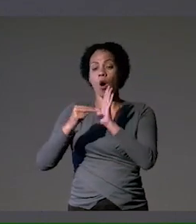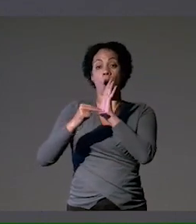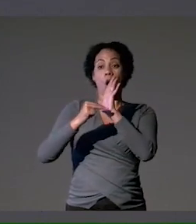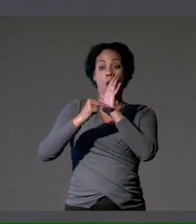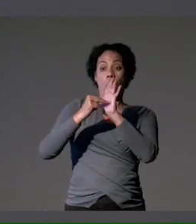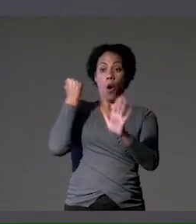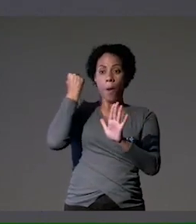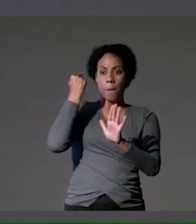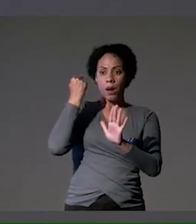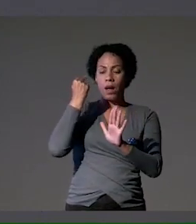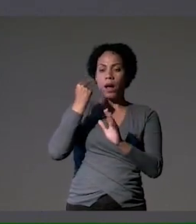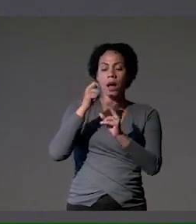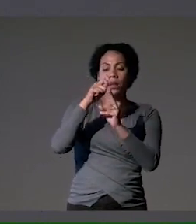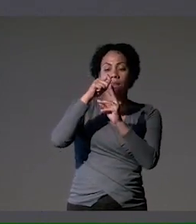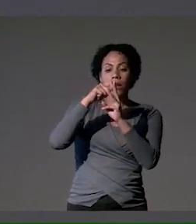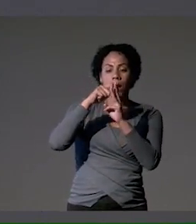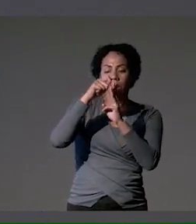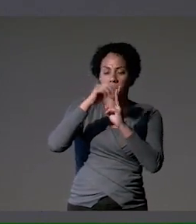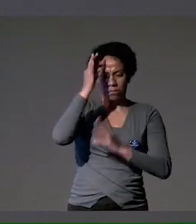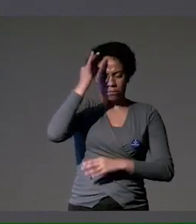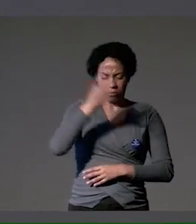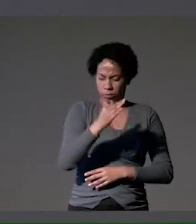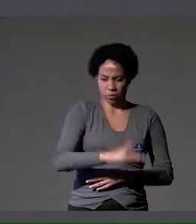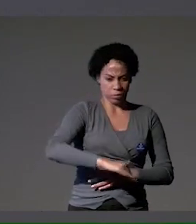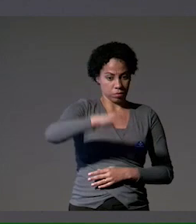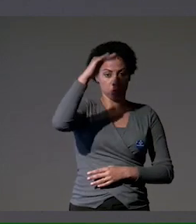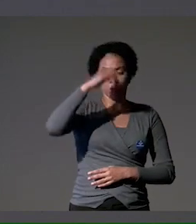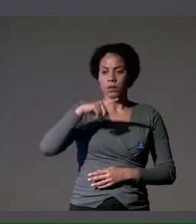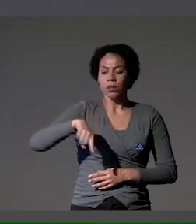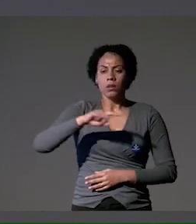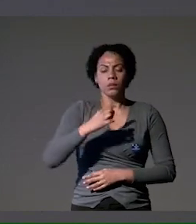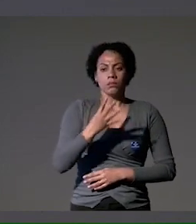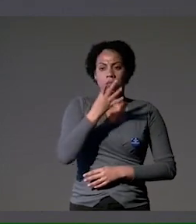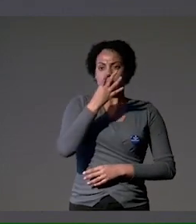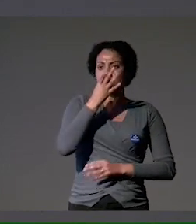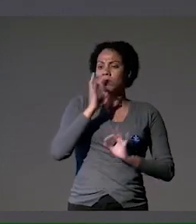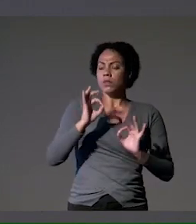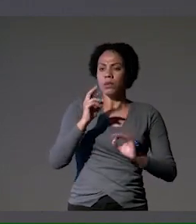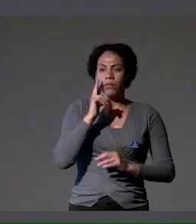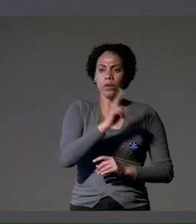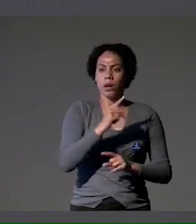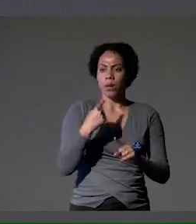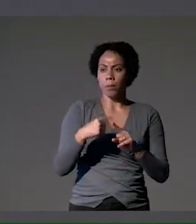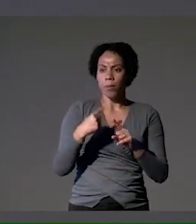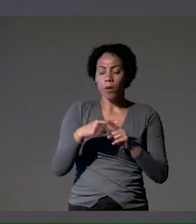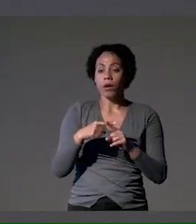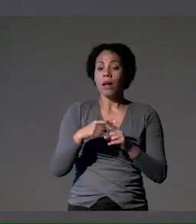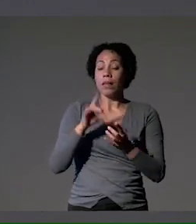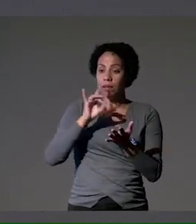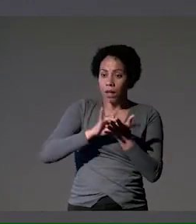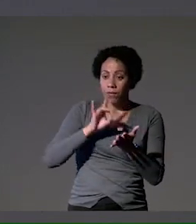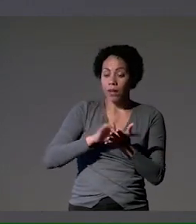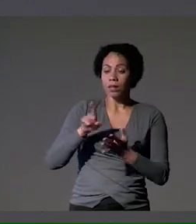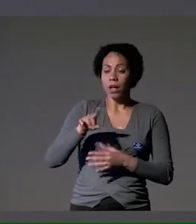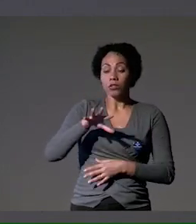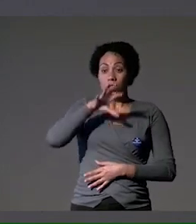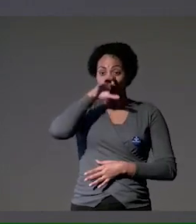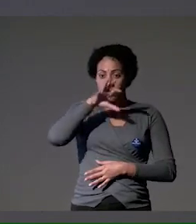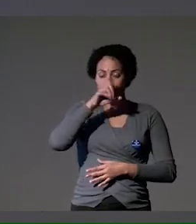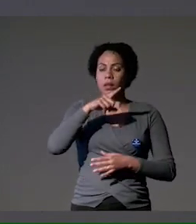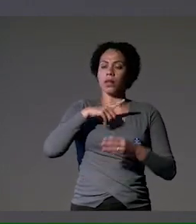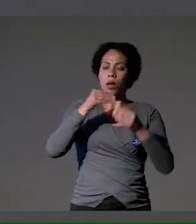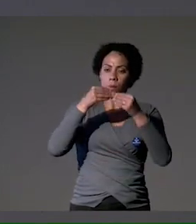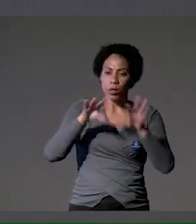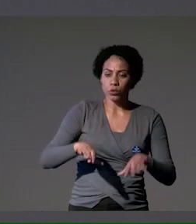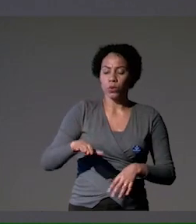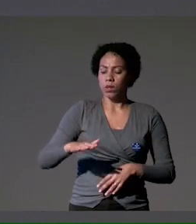ano. Então, é algo impressionante de você ver, porque realmente interfere na qualidade do sono, interfere no